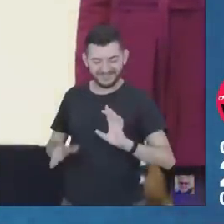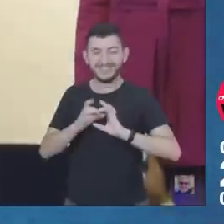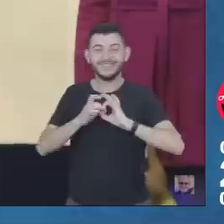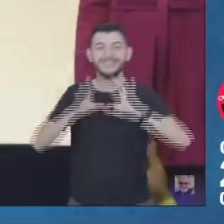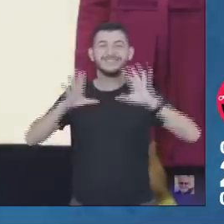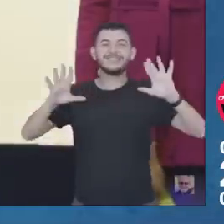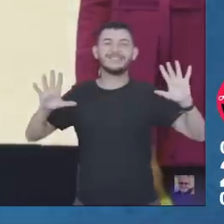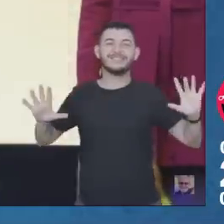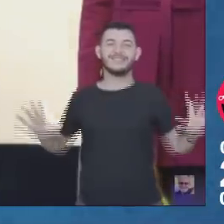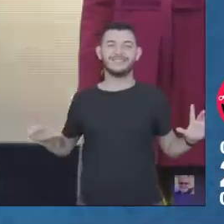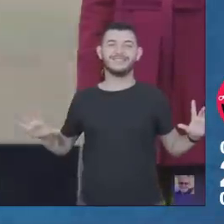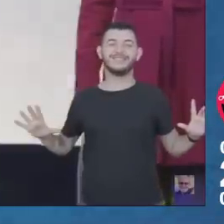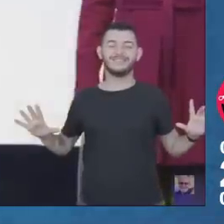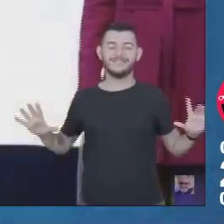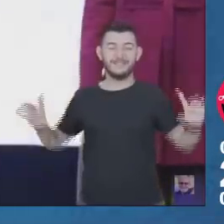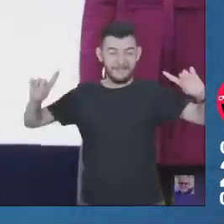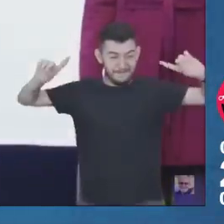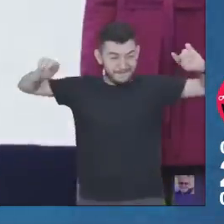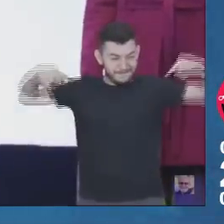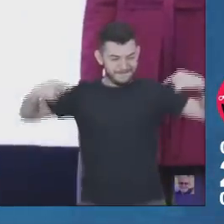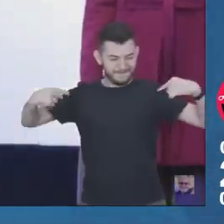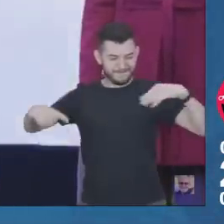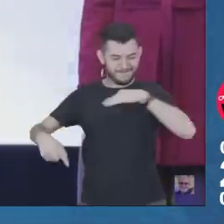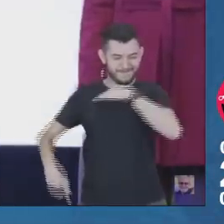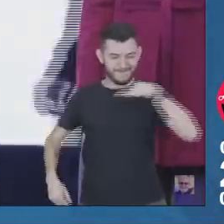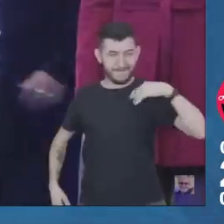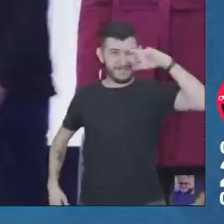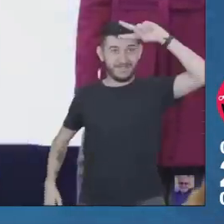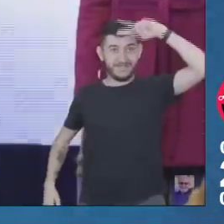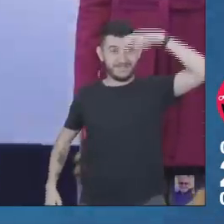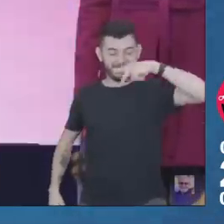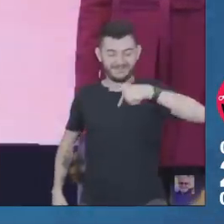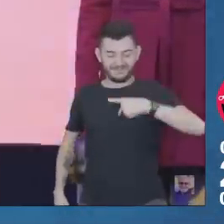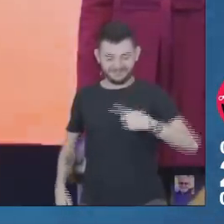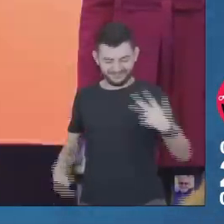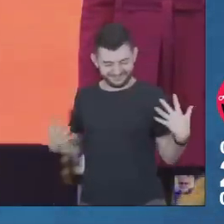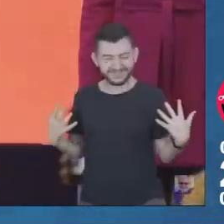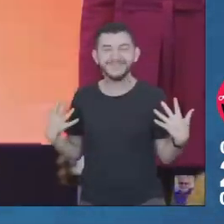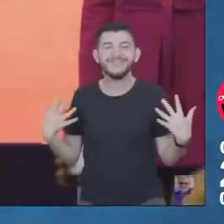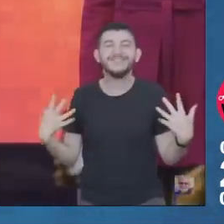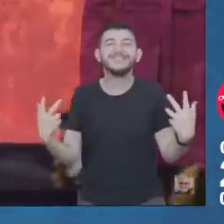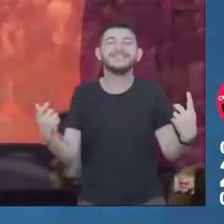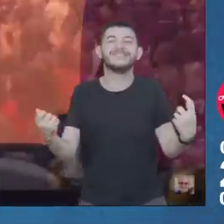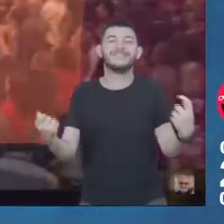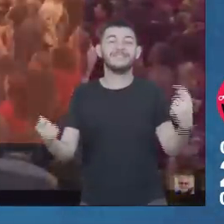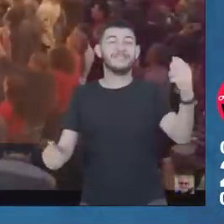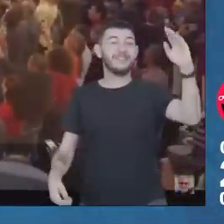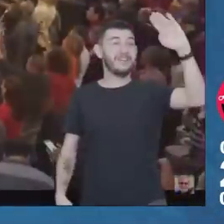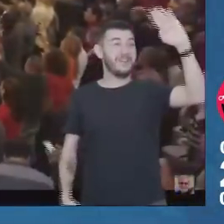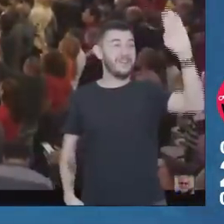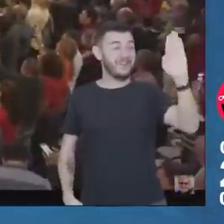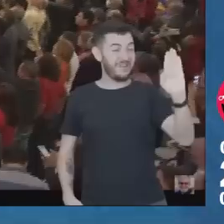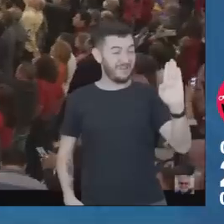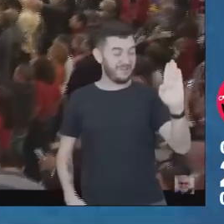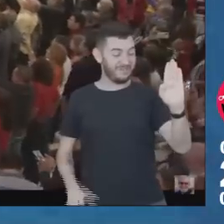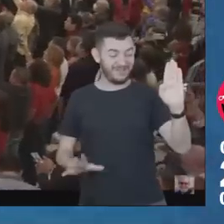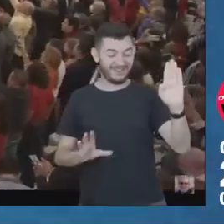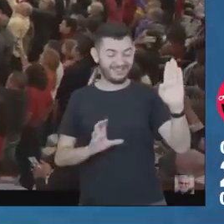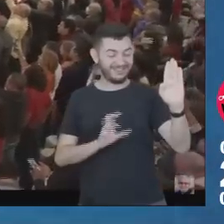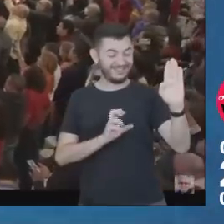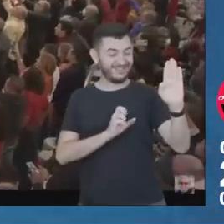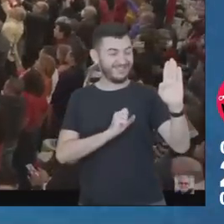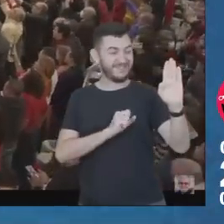própria morte. Ó pátria amada, idolatrada, salve, salve, Brasil de um